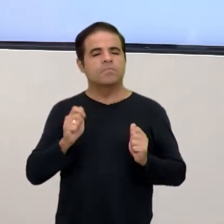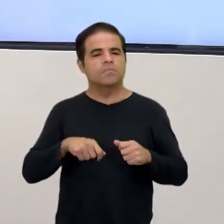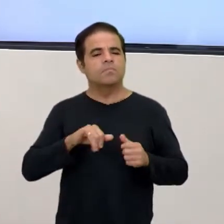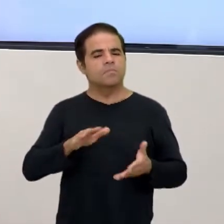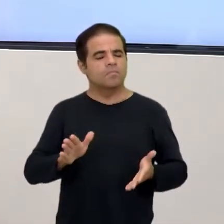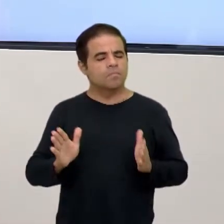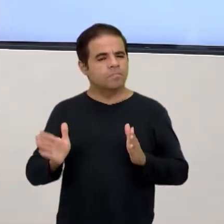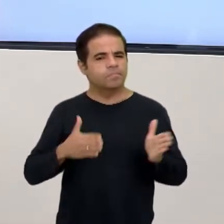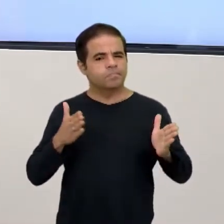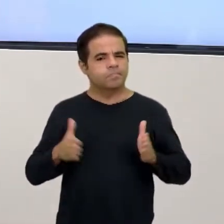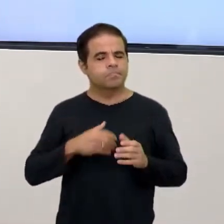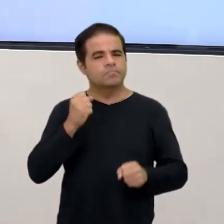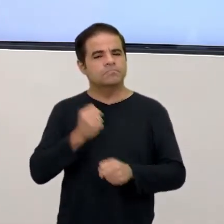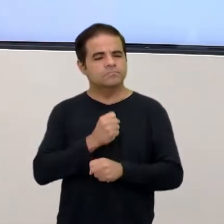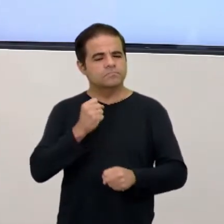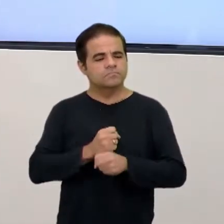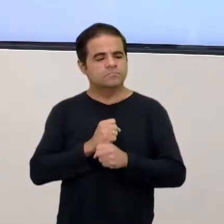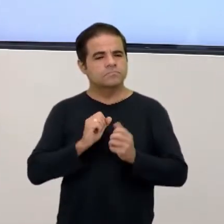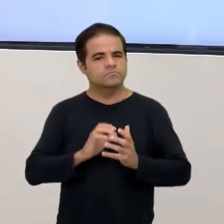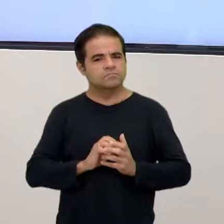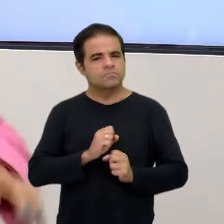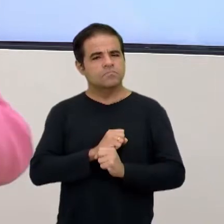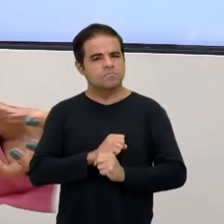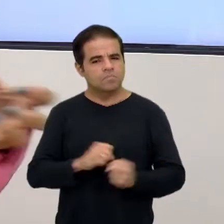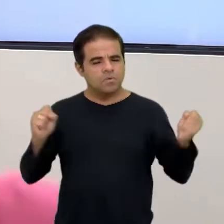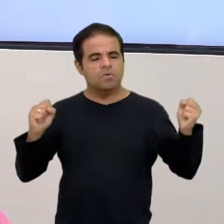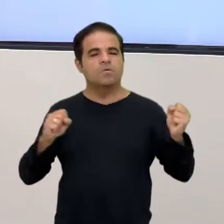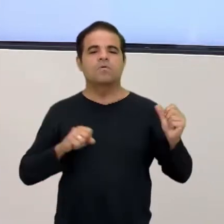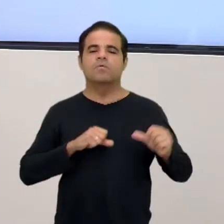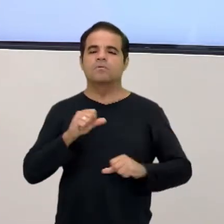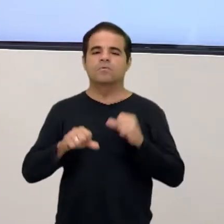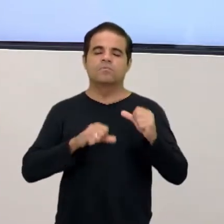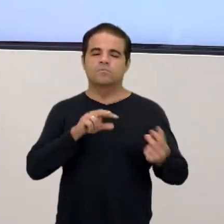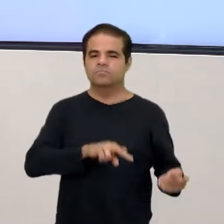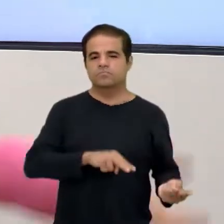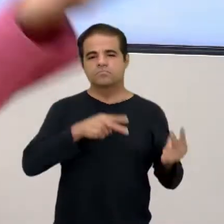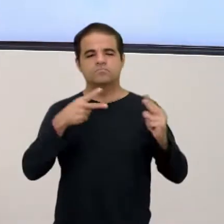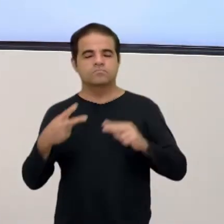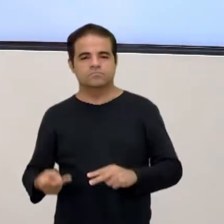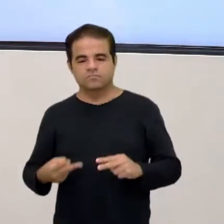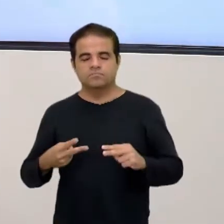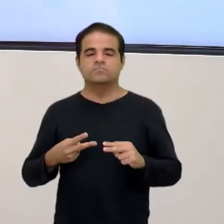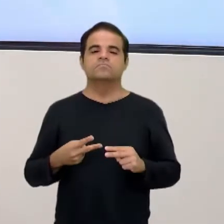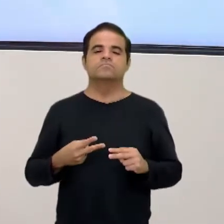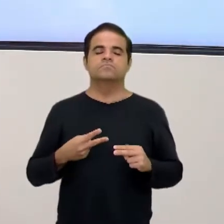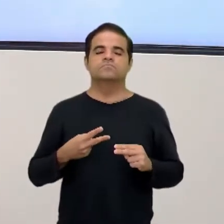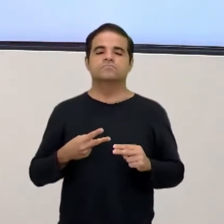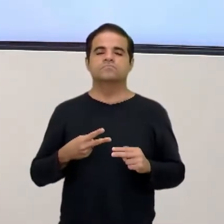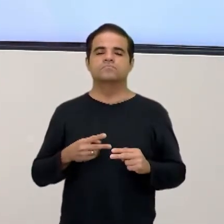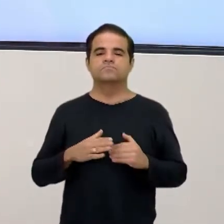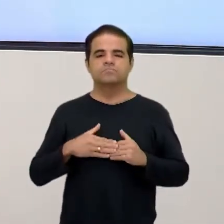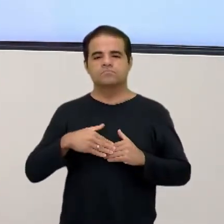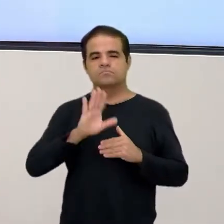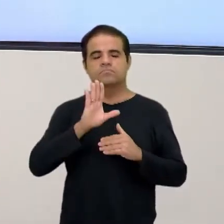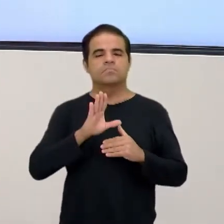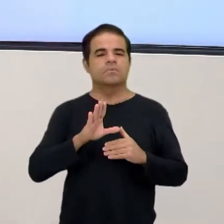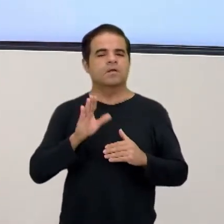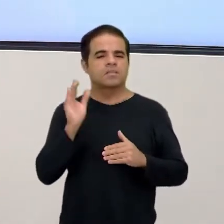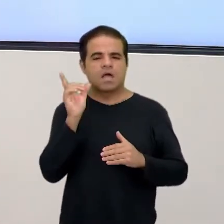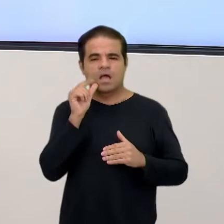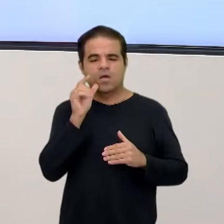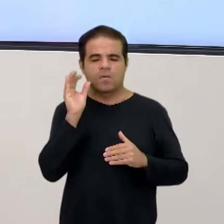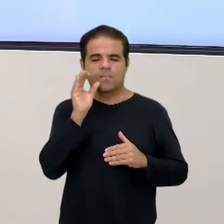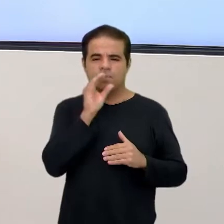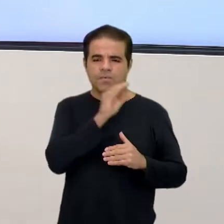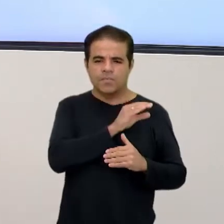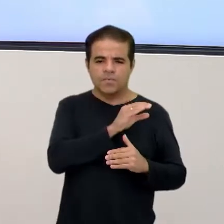produzir, né, para construir uma bomba de calor que possa transferir o calor desse solo até um pouco de água para esquentar, por